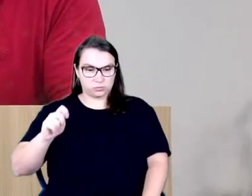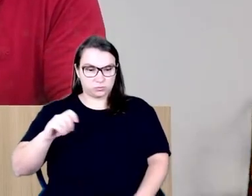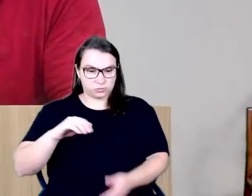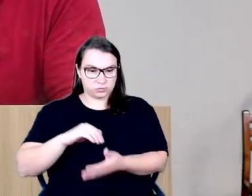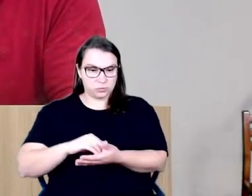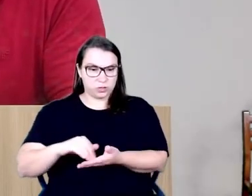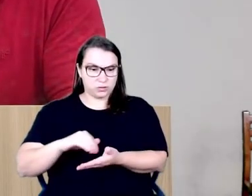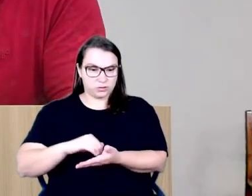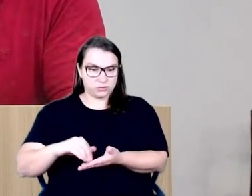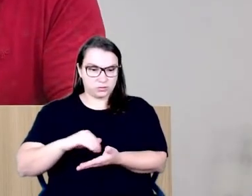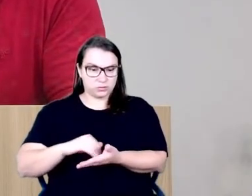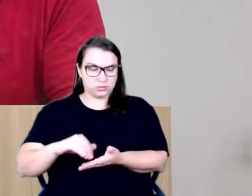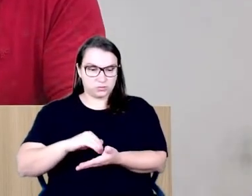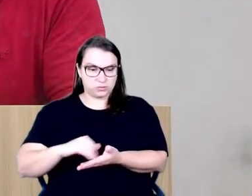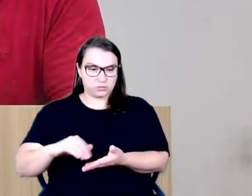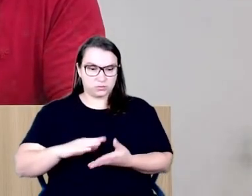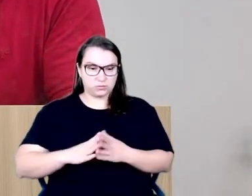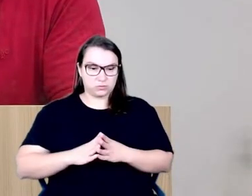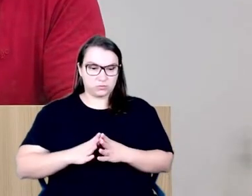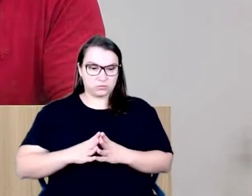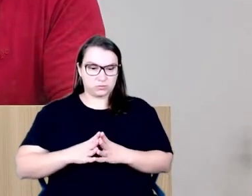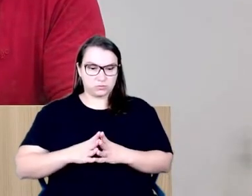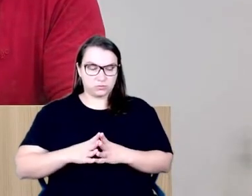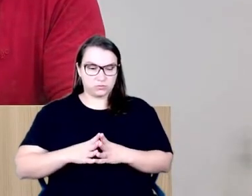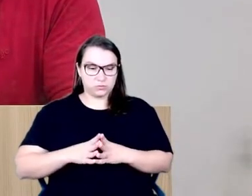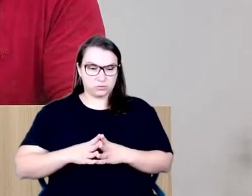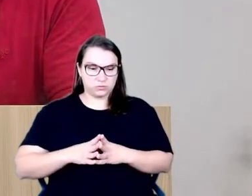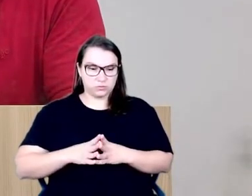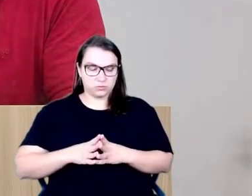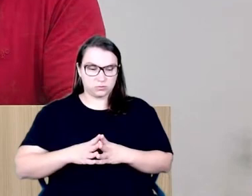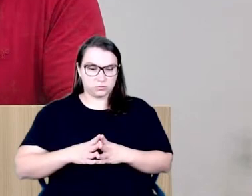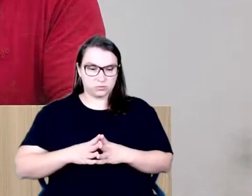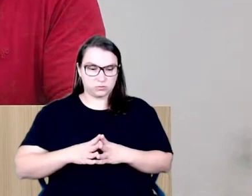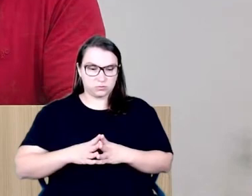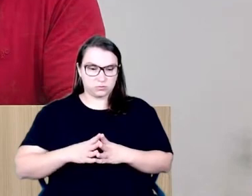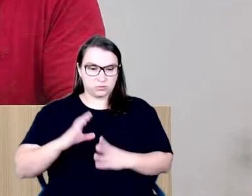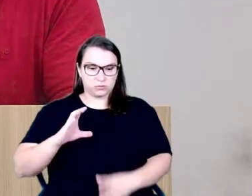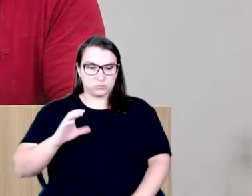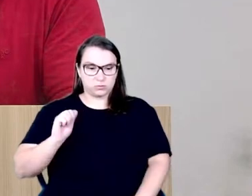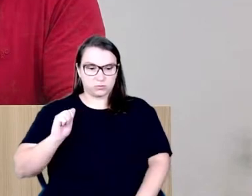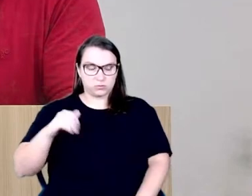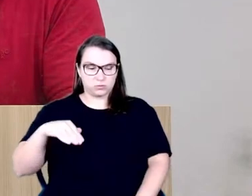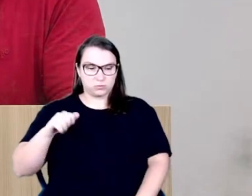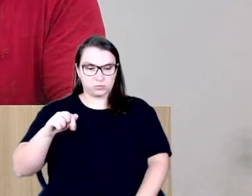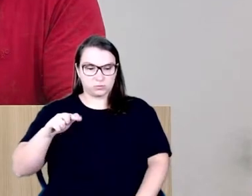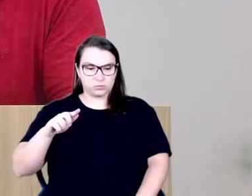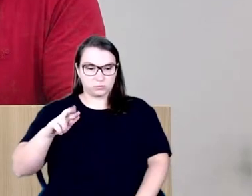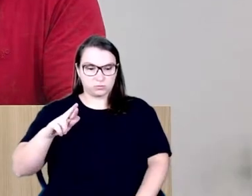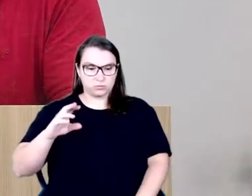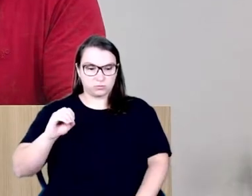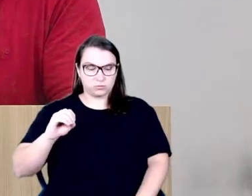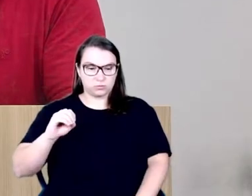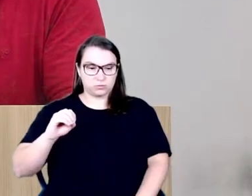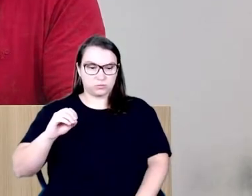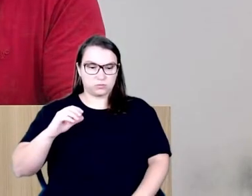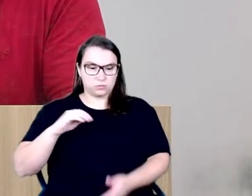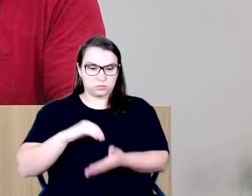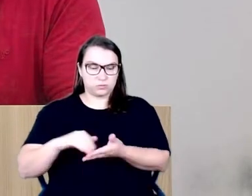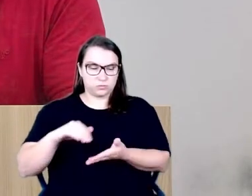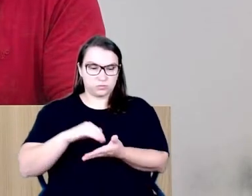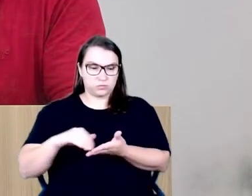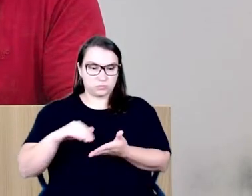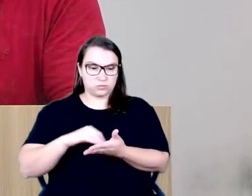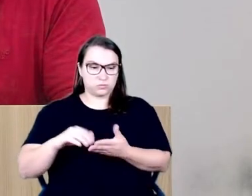de de de Formação Fabiano Camargo Ribeiro da Silva secretário de